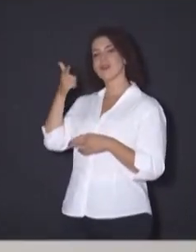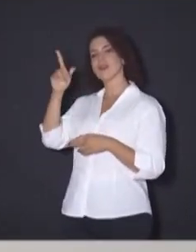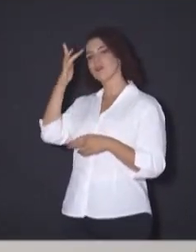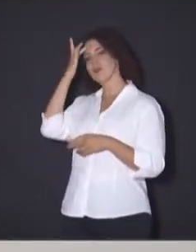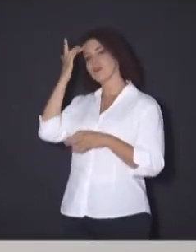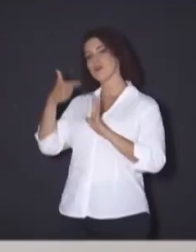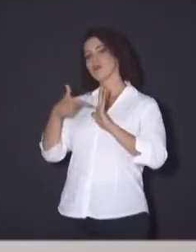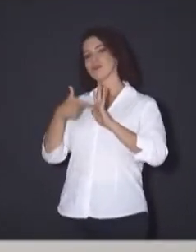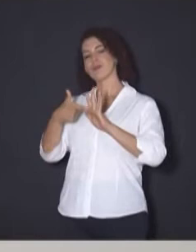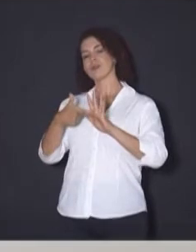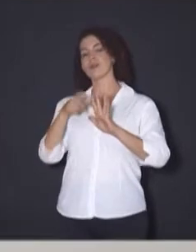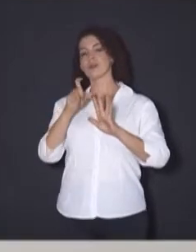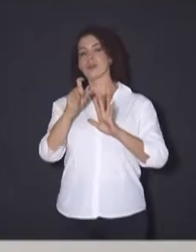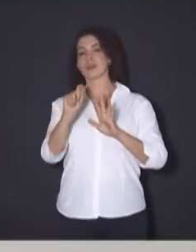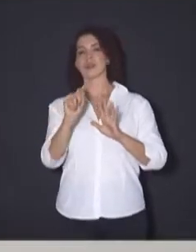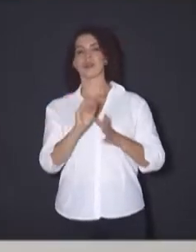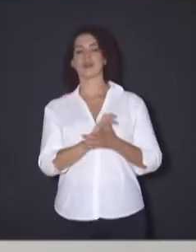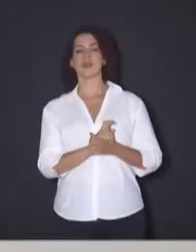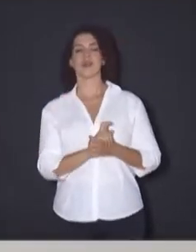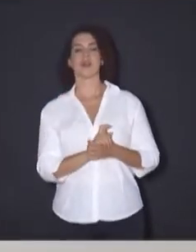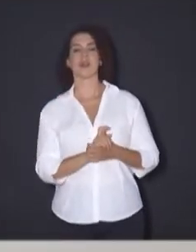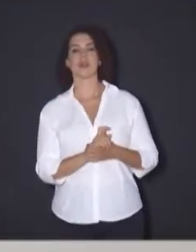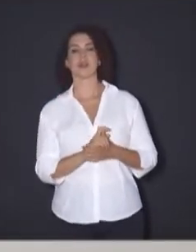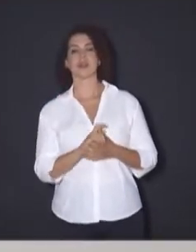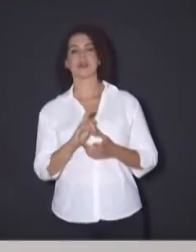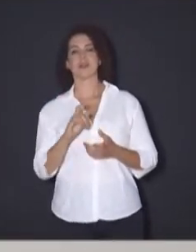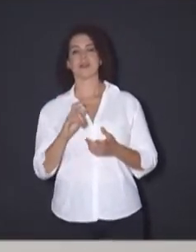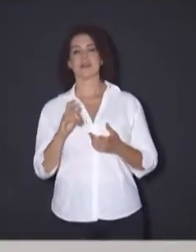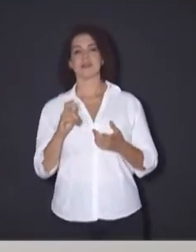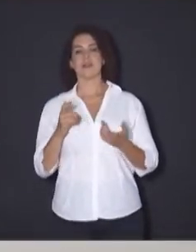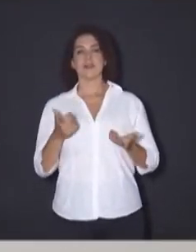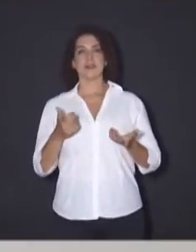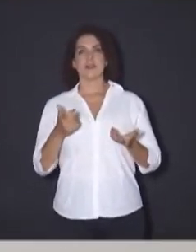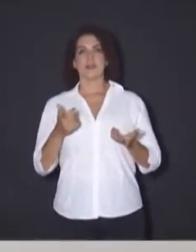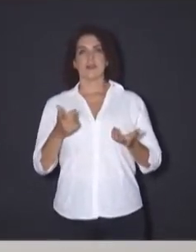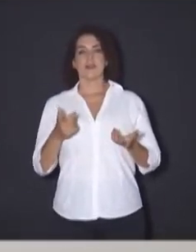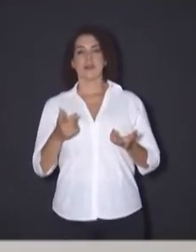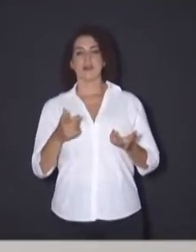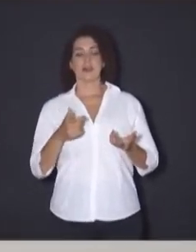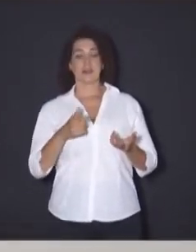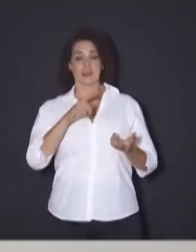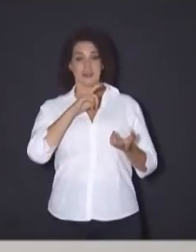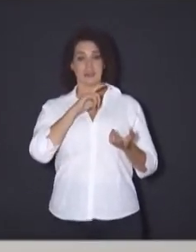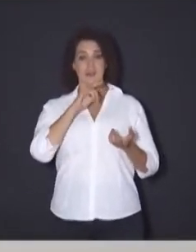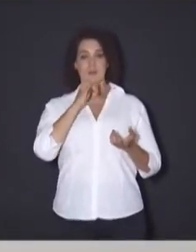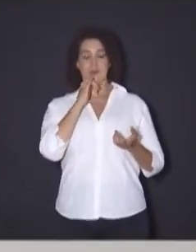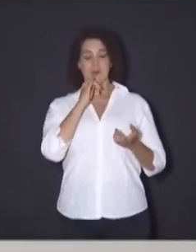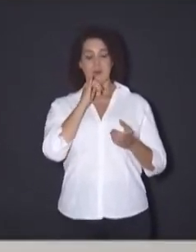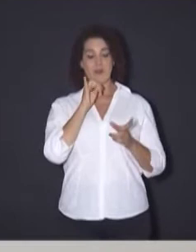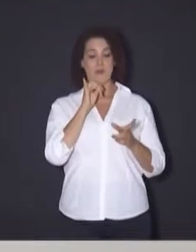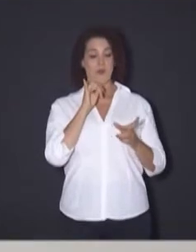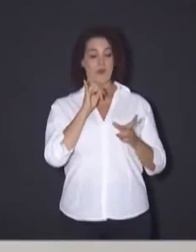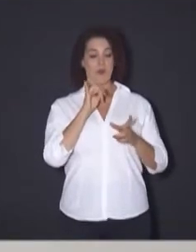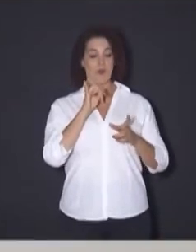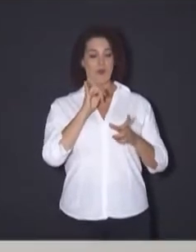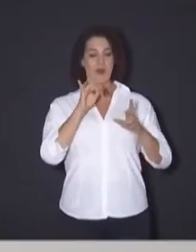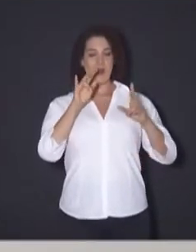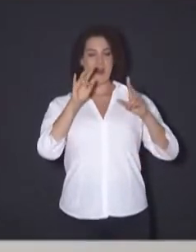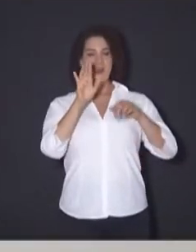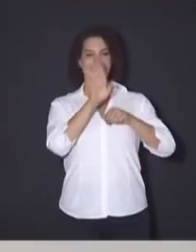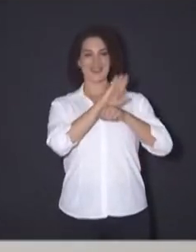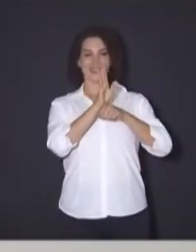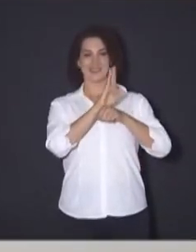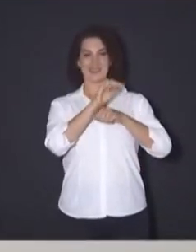uma concentração brutal e se você for não só das salas de cinema em salvador mas aonde em